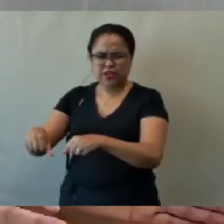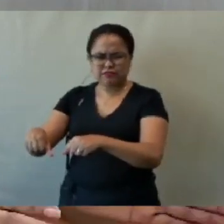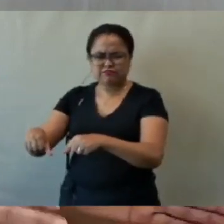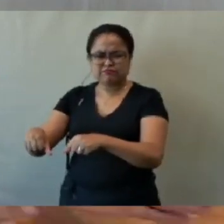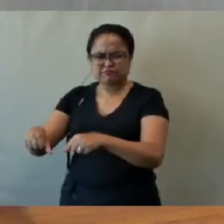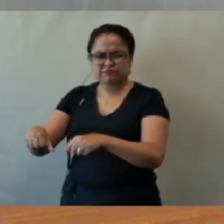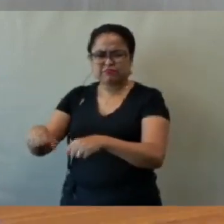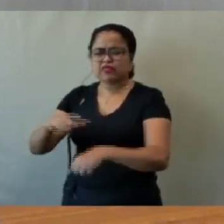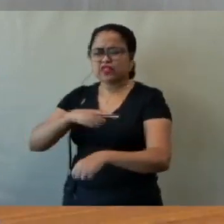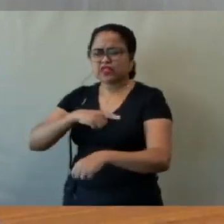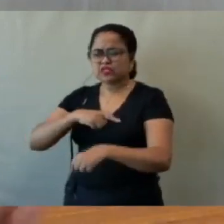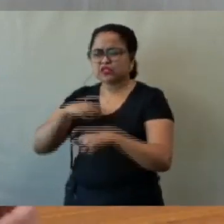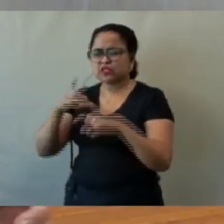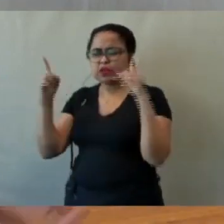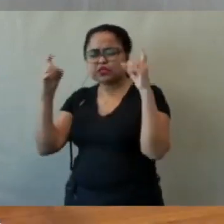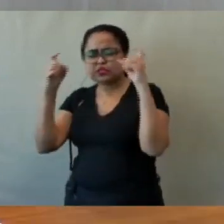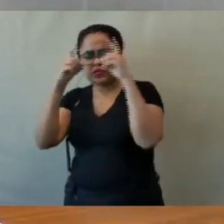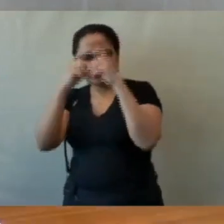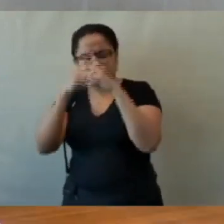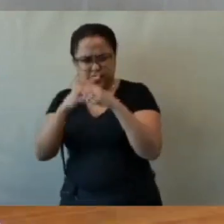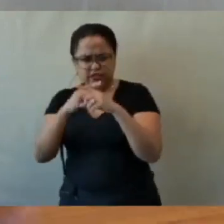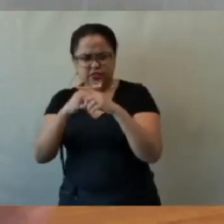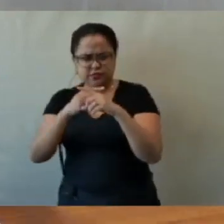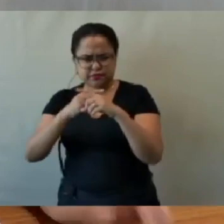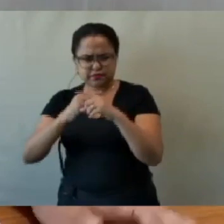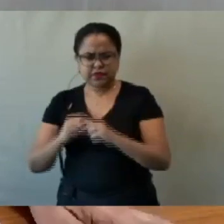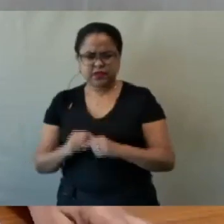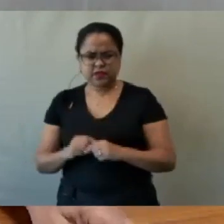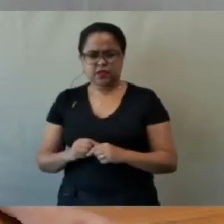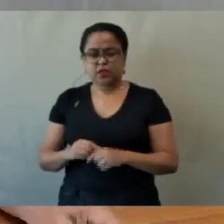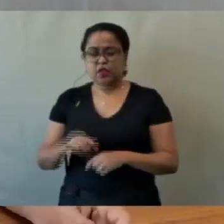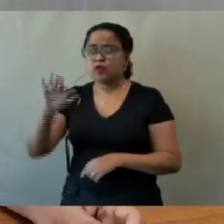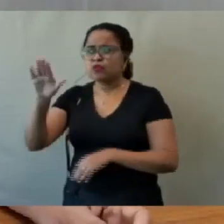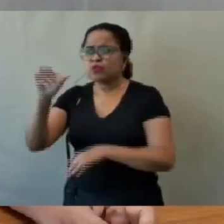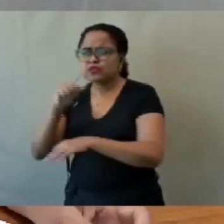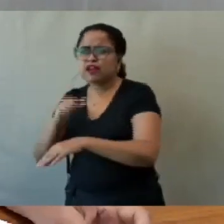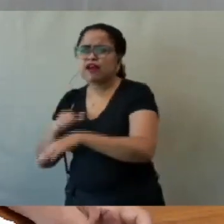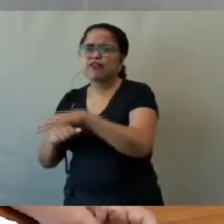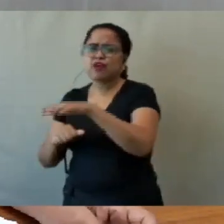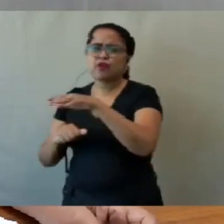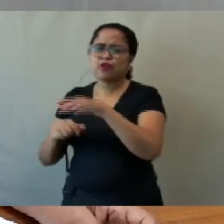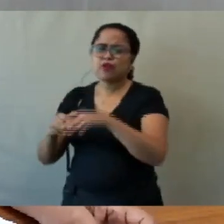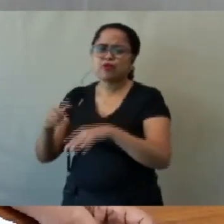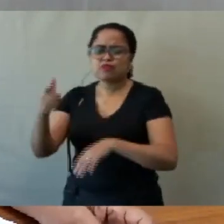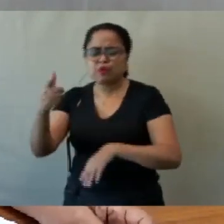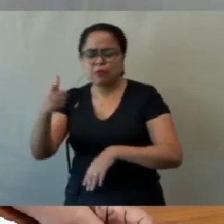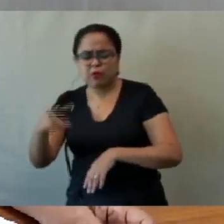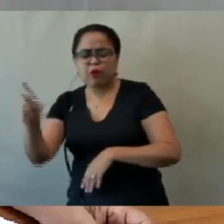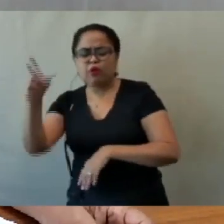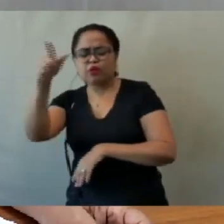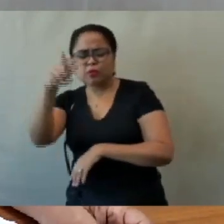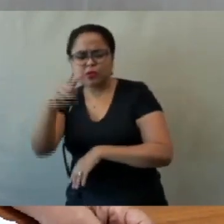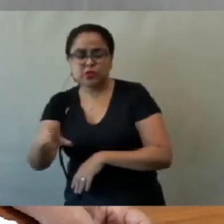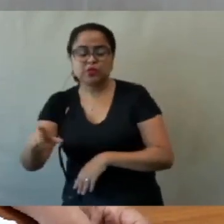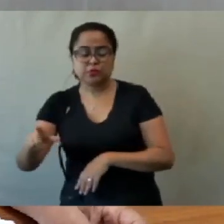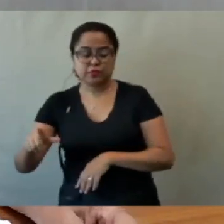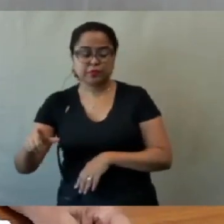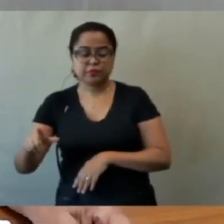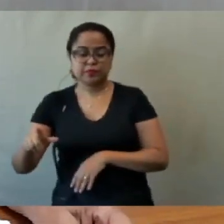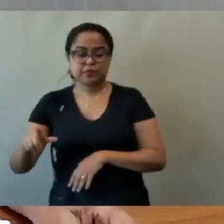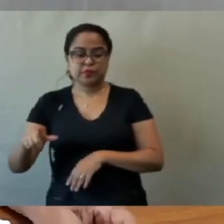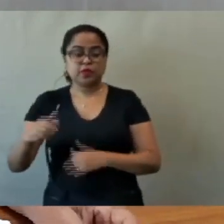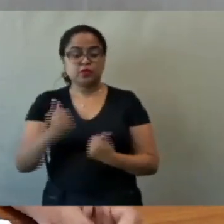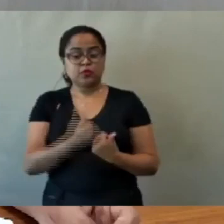dificuldade, colocava na sala, voltava, buscava o outro e buscava o outro. Isso na época do apoio